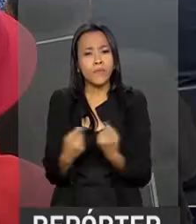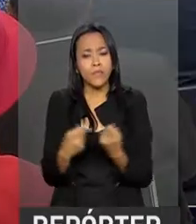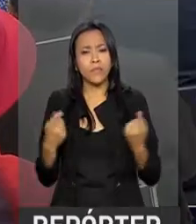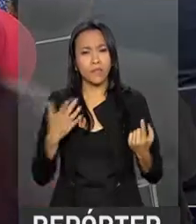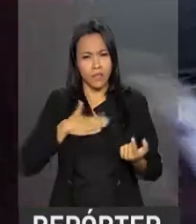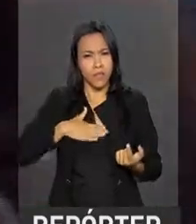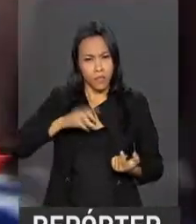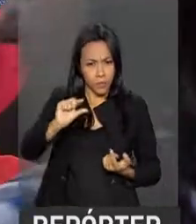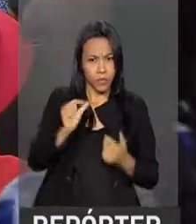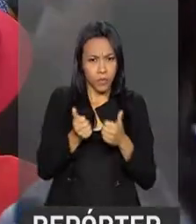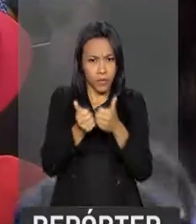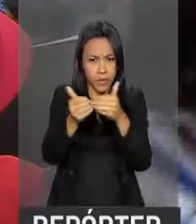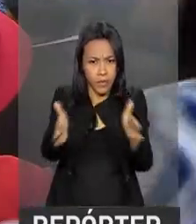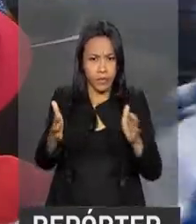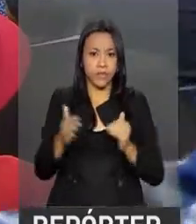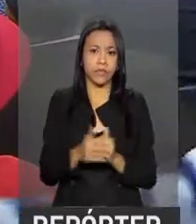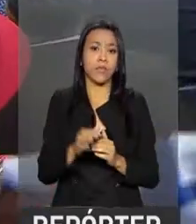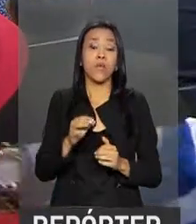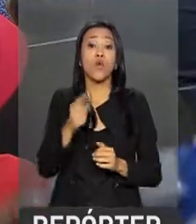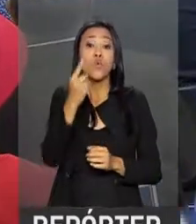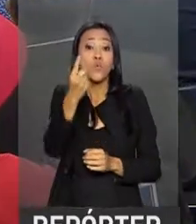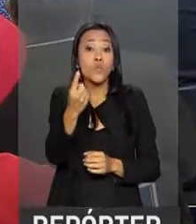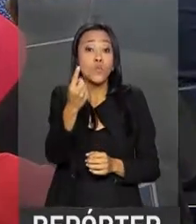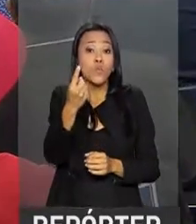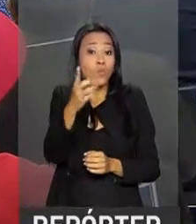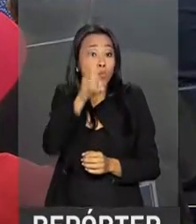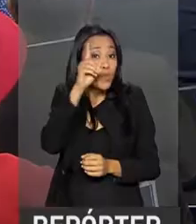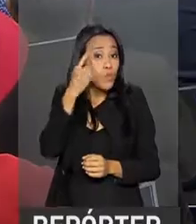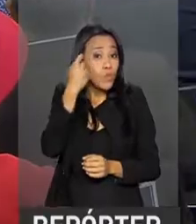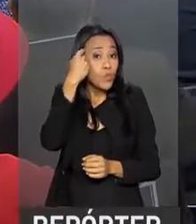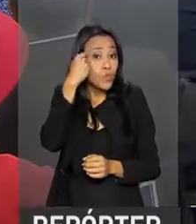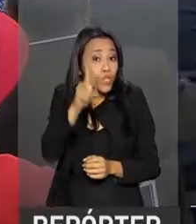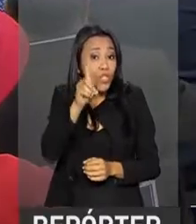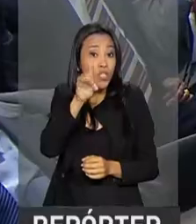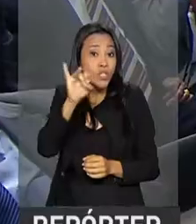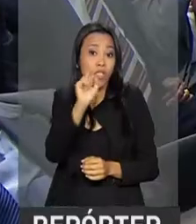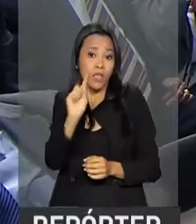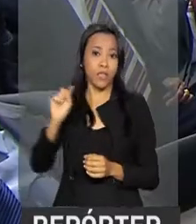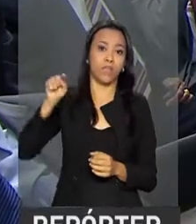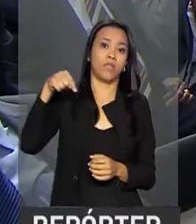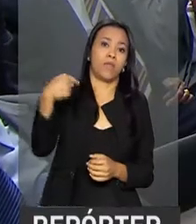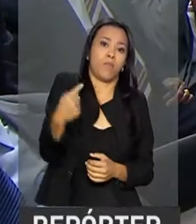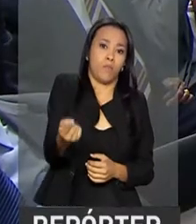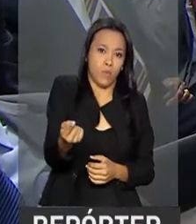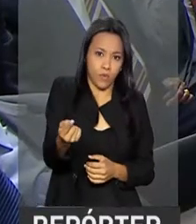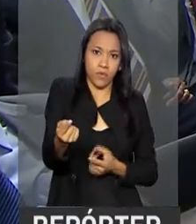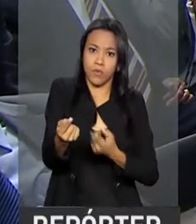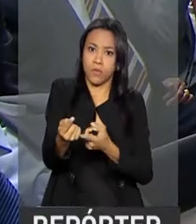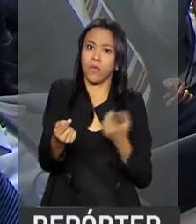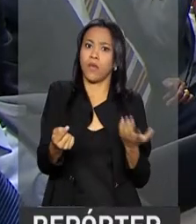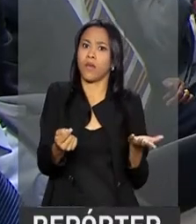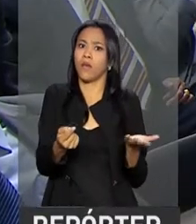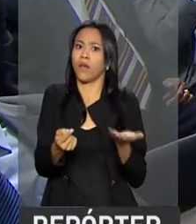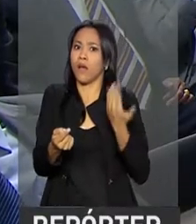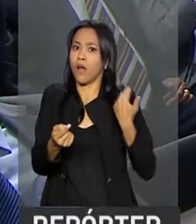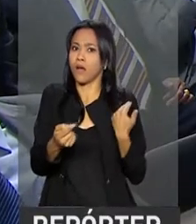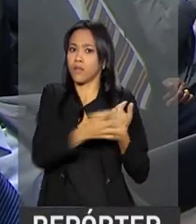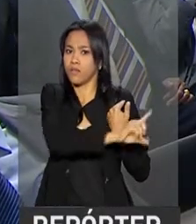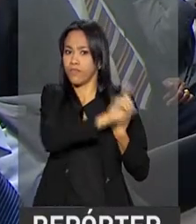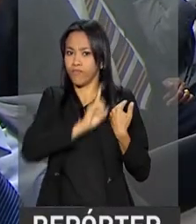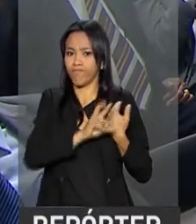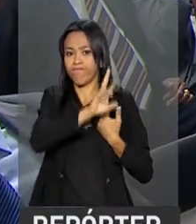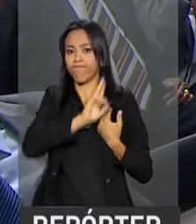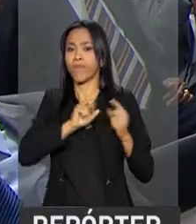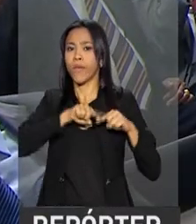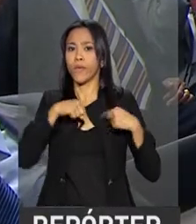começa daqui a pouquinho, ela acontece um dia depois de o presidente Michel Temer receber também aqui no Palácio do Planalto representantes de centrais